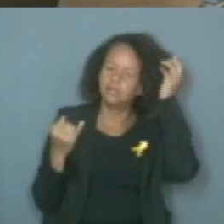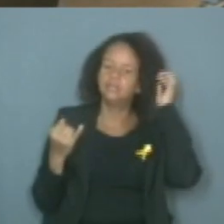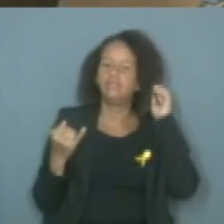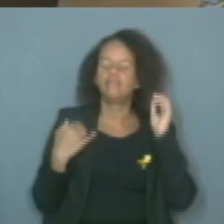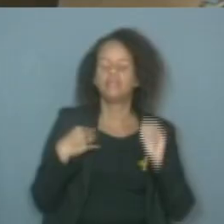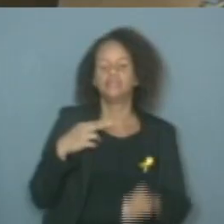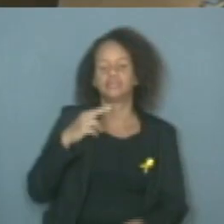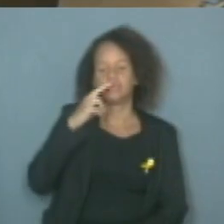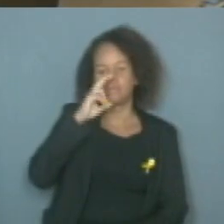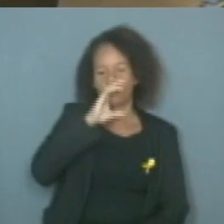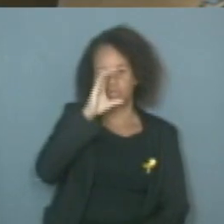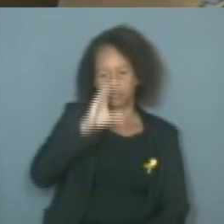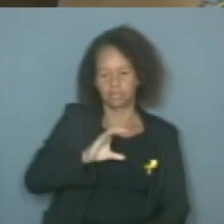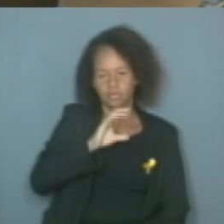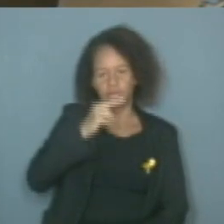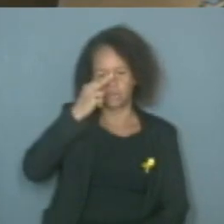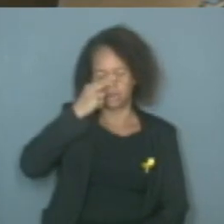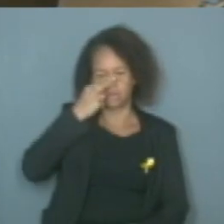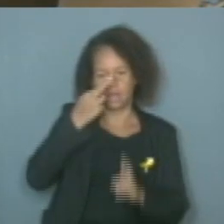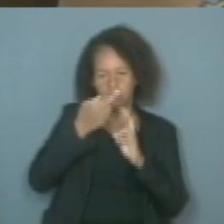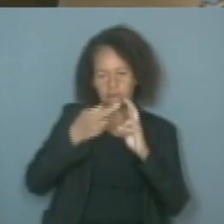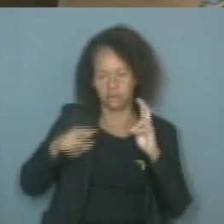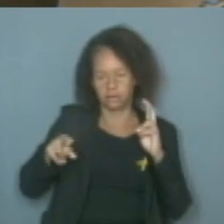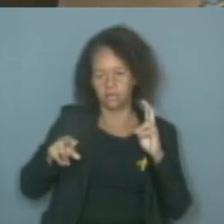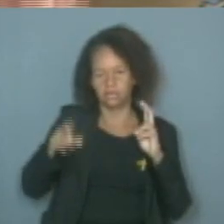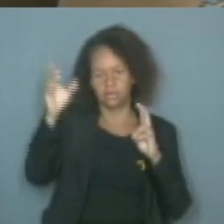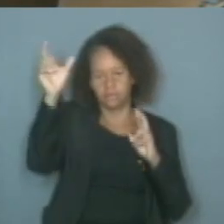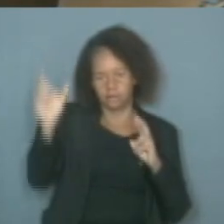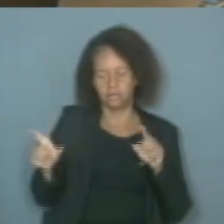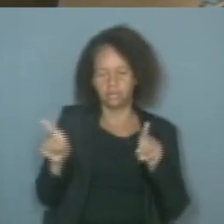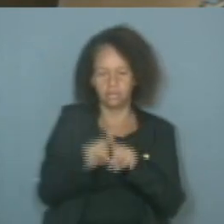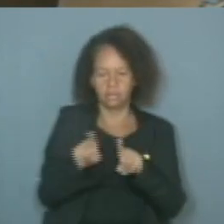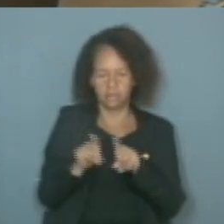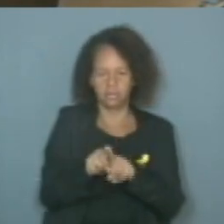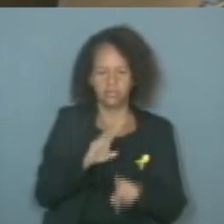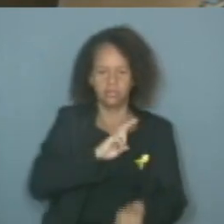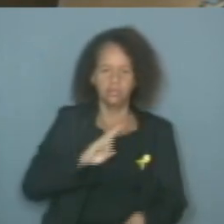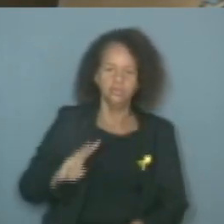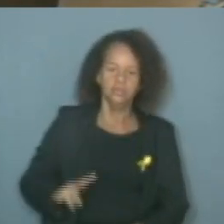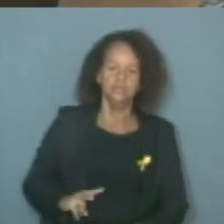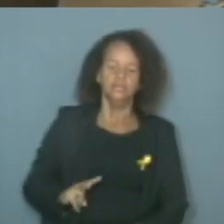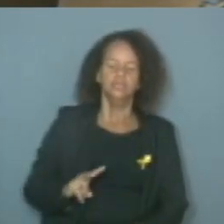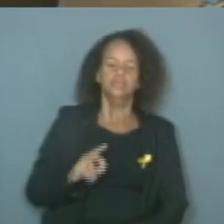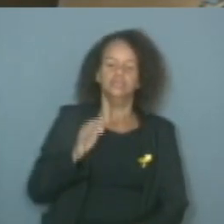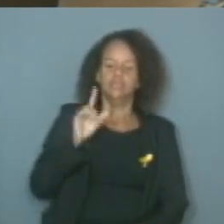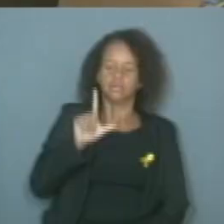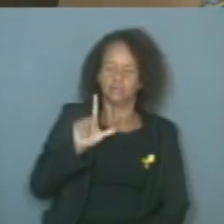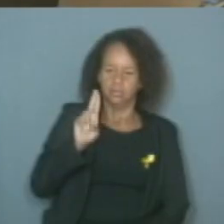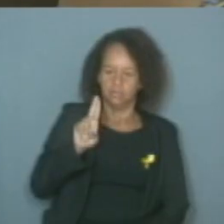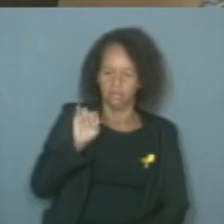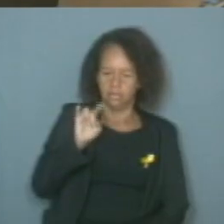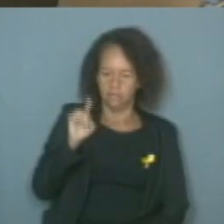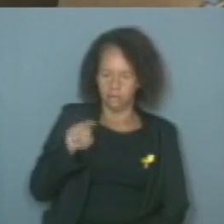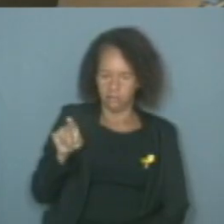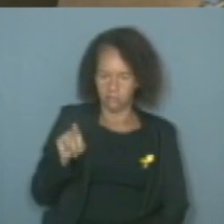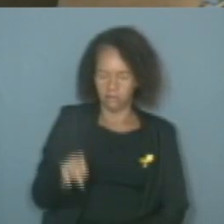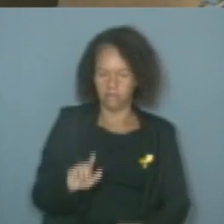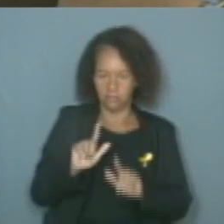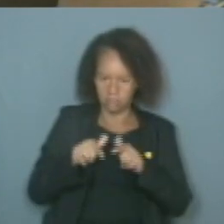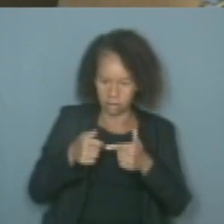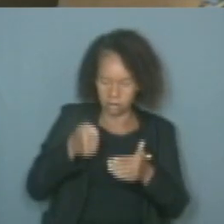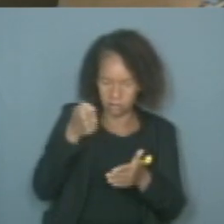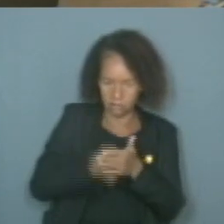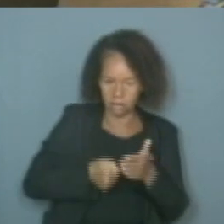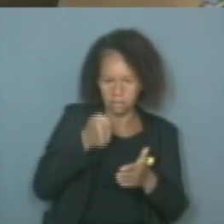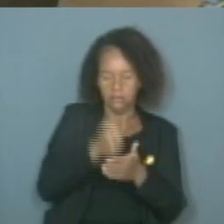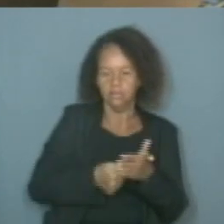como cristão, crente, religioso, você também, o vereador também, Luiz Eustáquio, lutou por